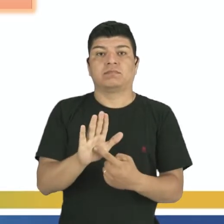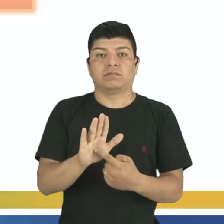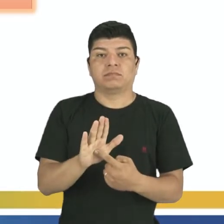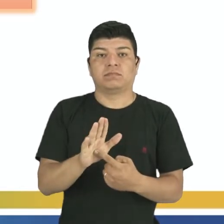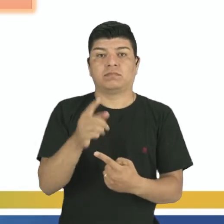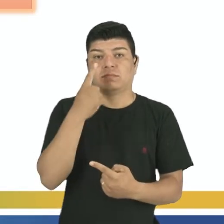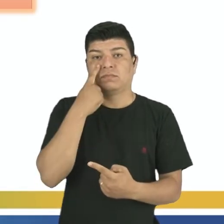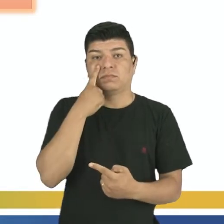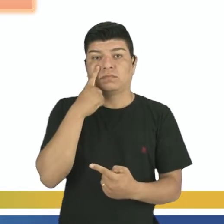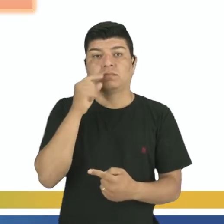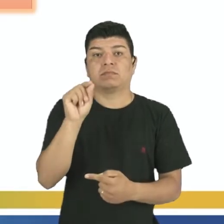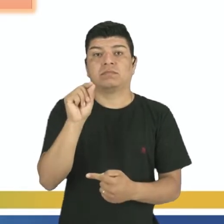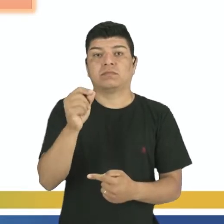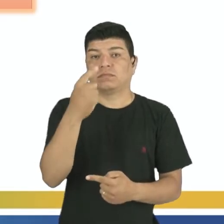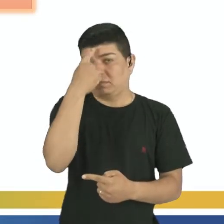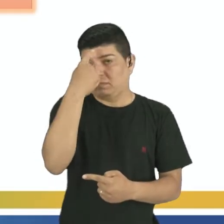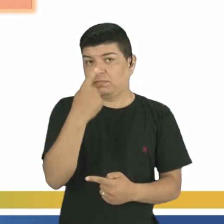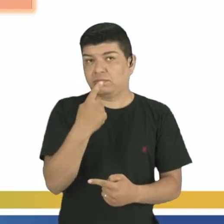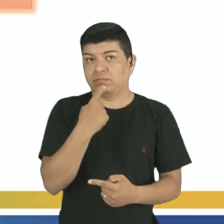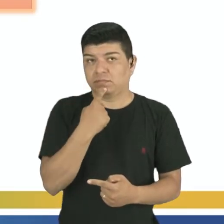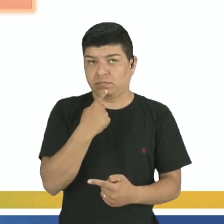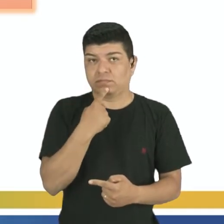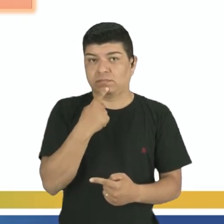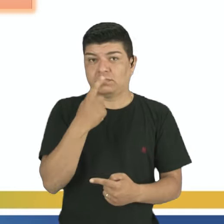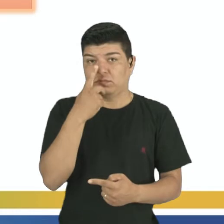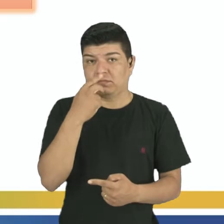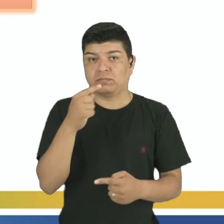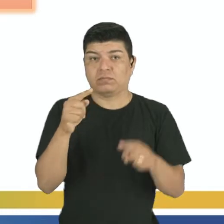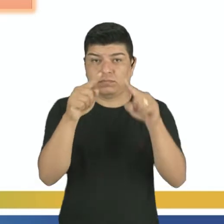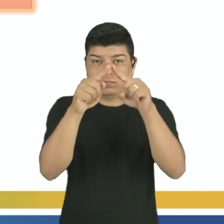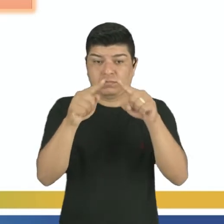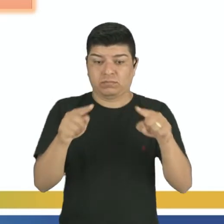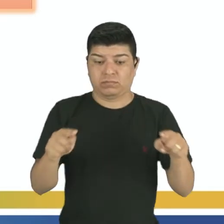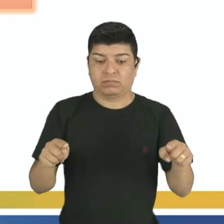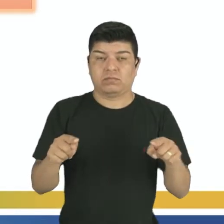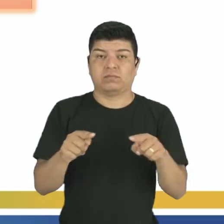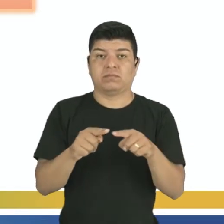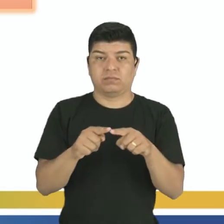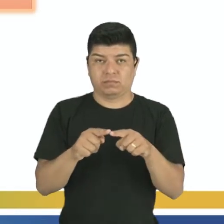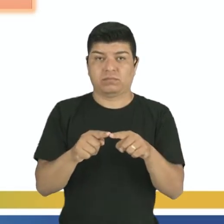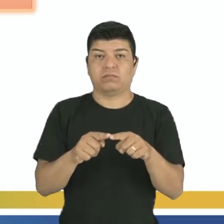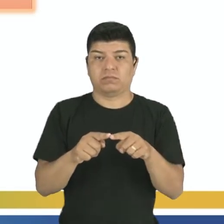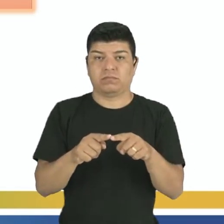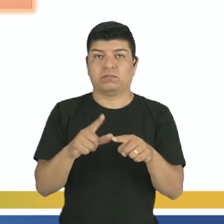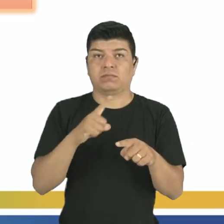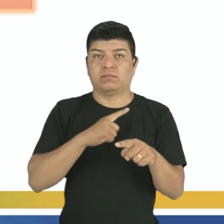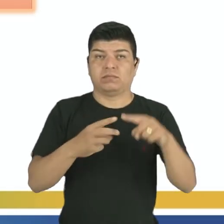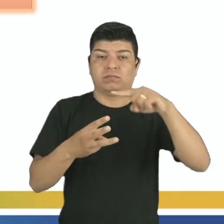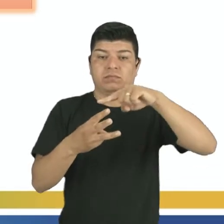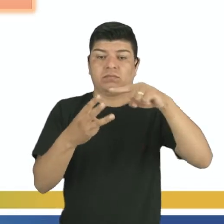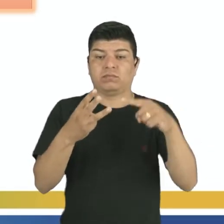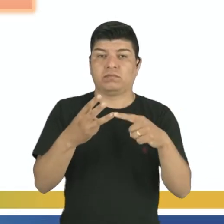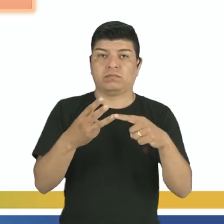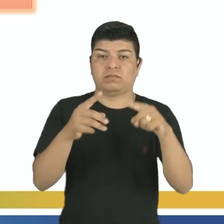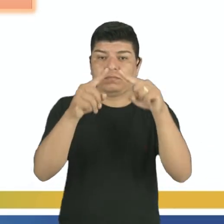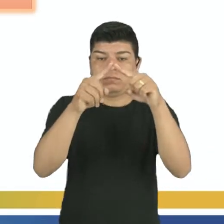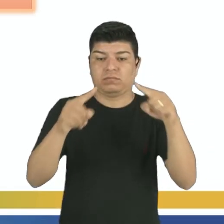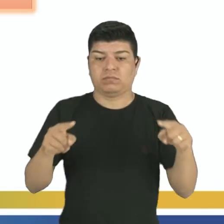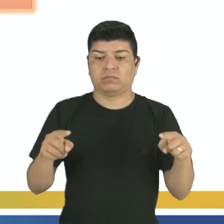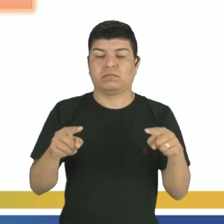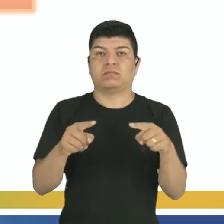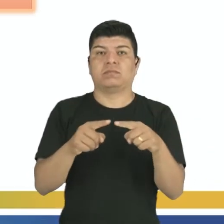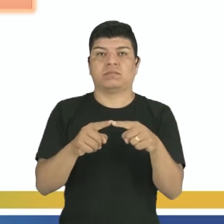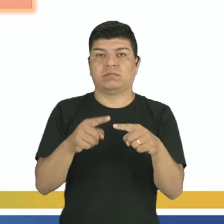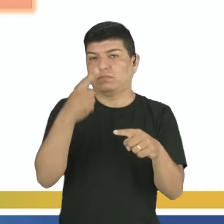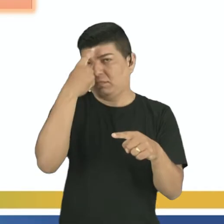polígonozinho aí que você está vendo, essa figura fechada, limitada por segmentos de reta, né? E aí nós temos 3 segmentos fechando essa